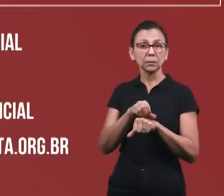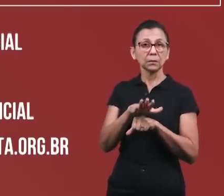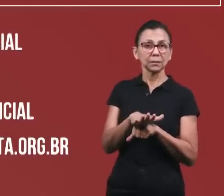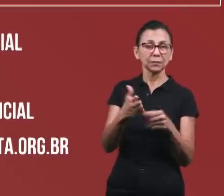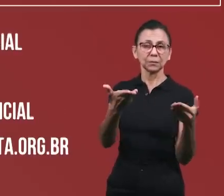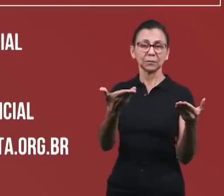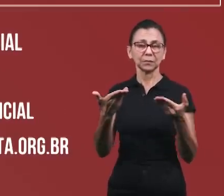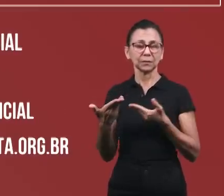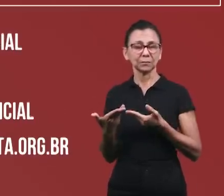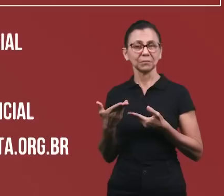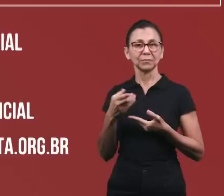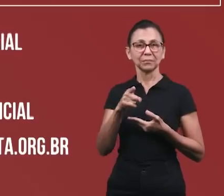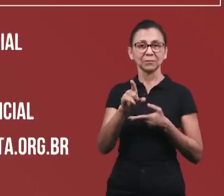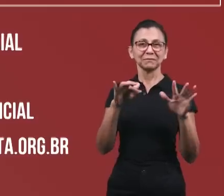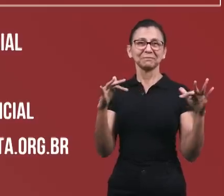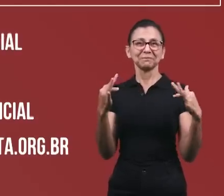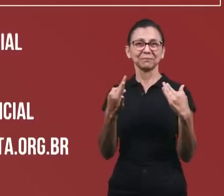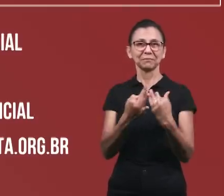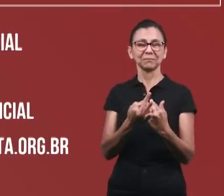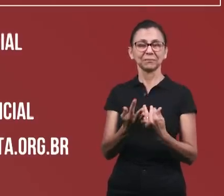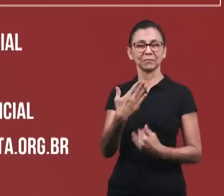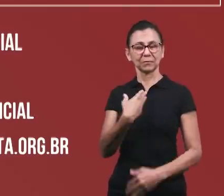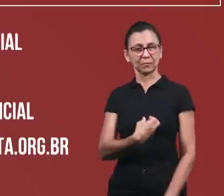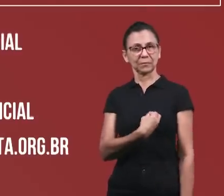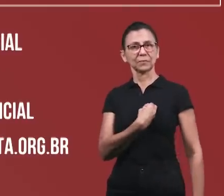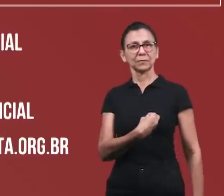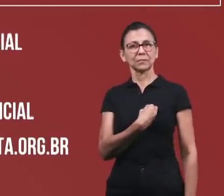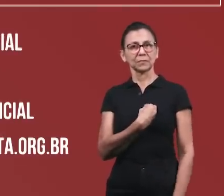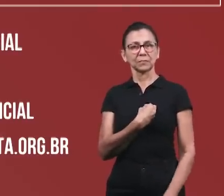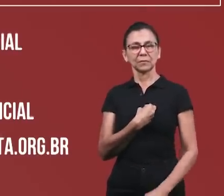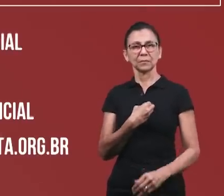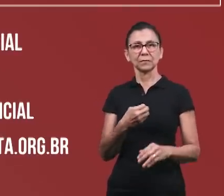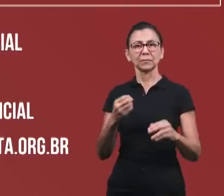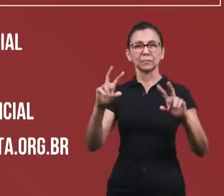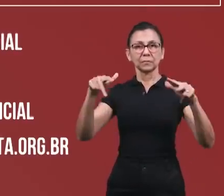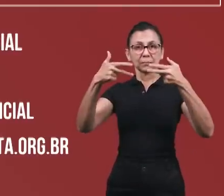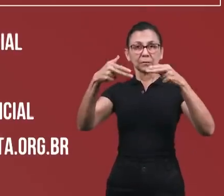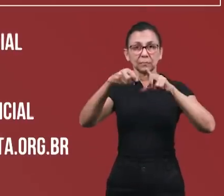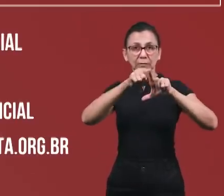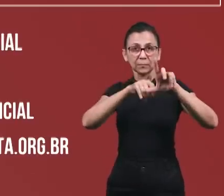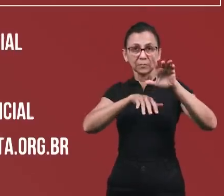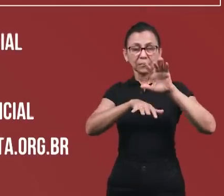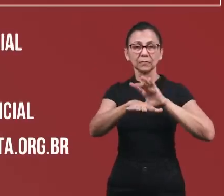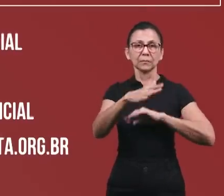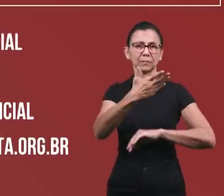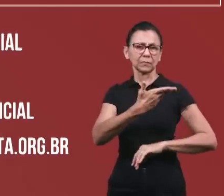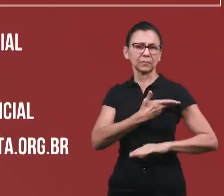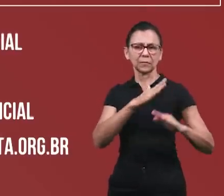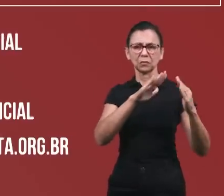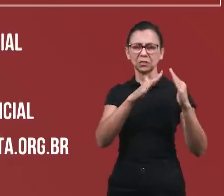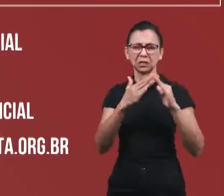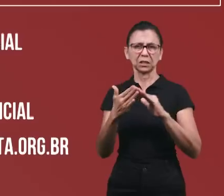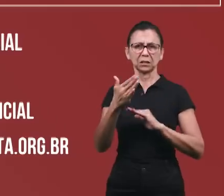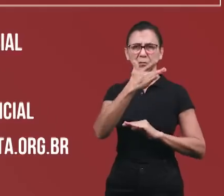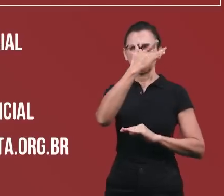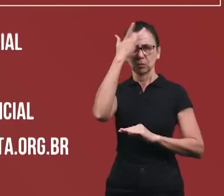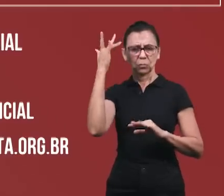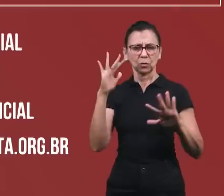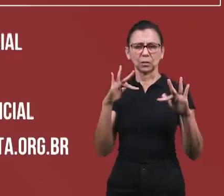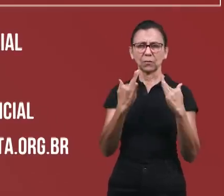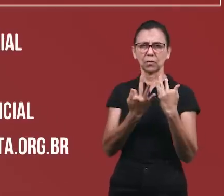por esse canal. Convidamos você e sua família para participarem. Compartilhe esse link, passe para amigos,